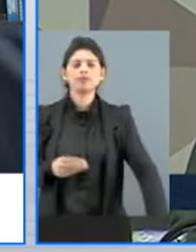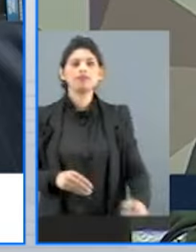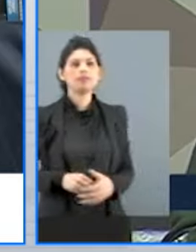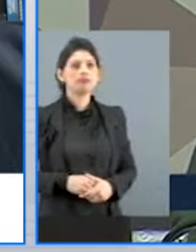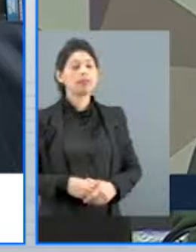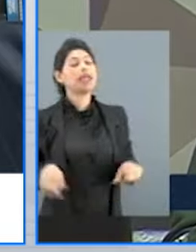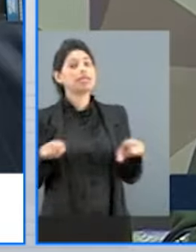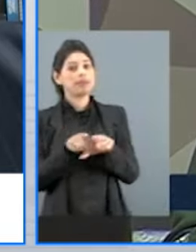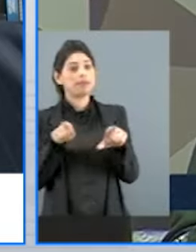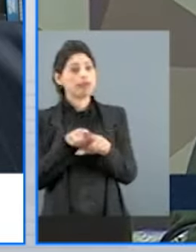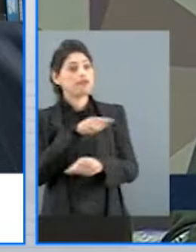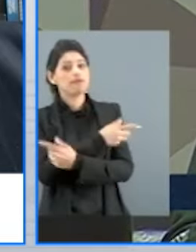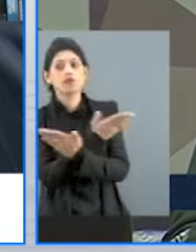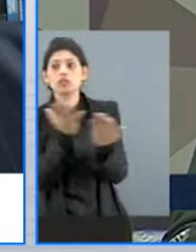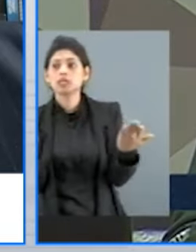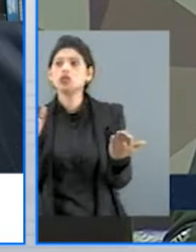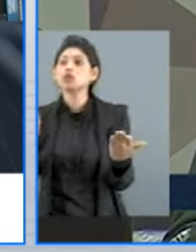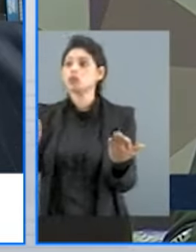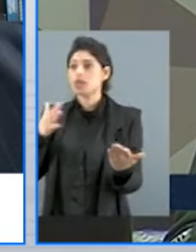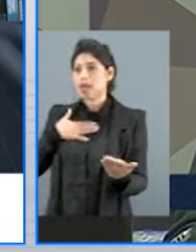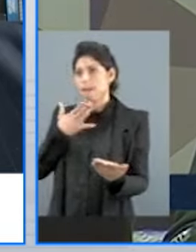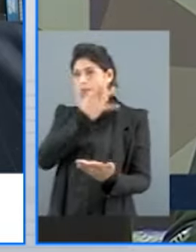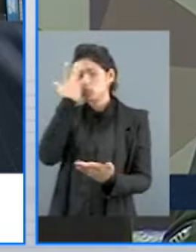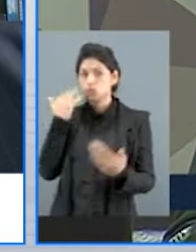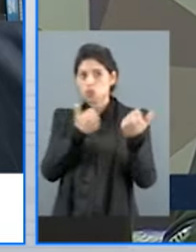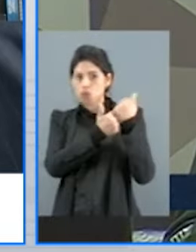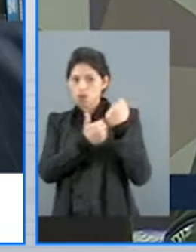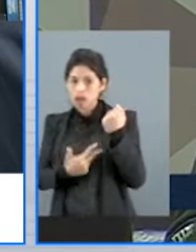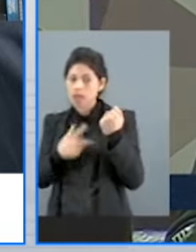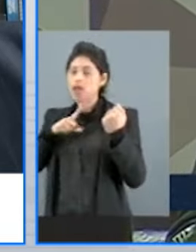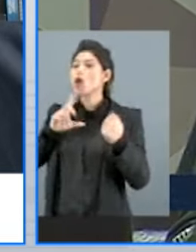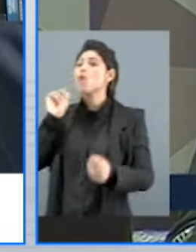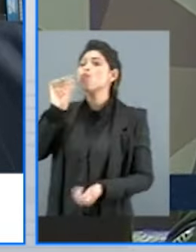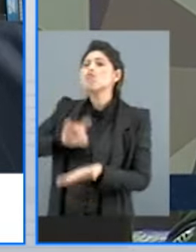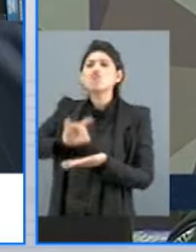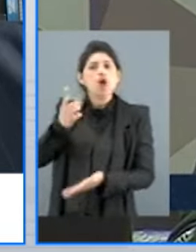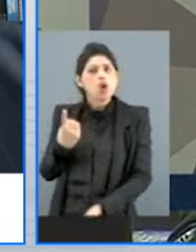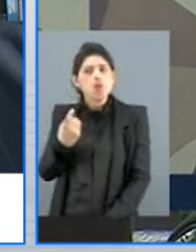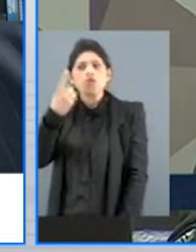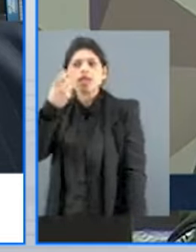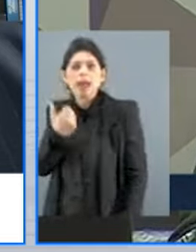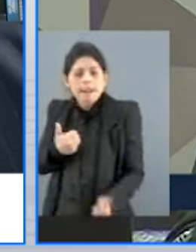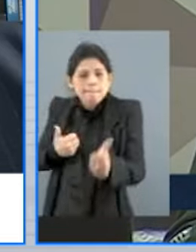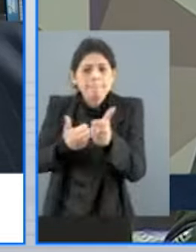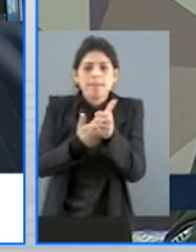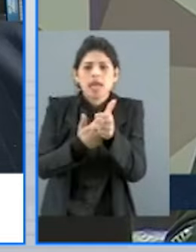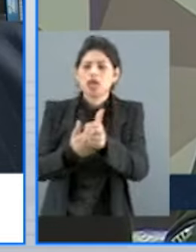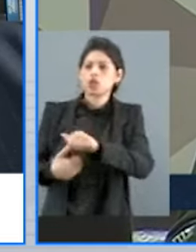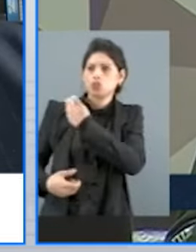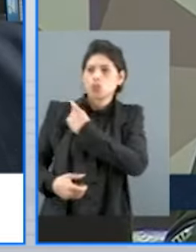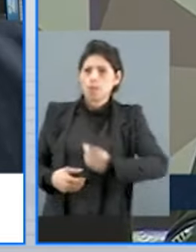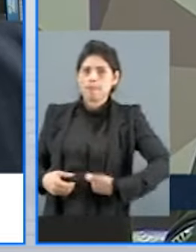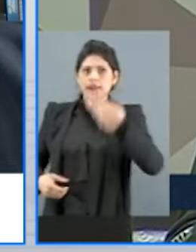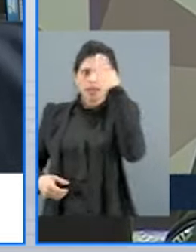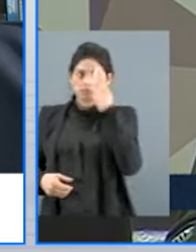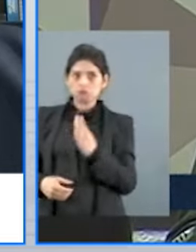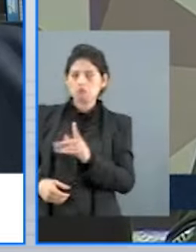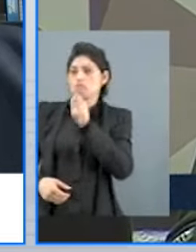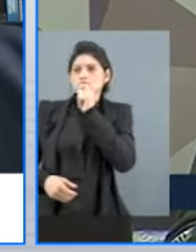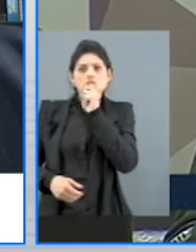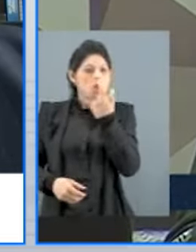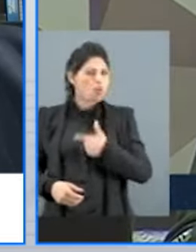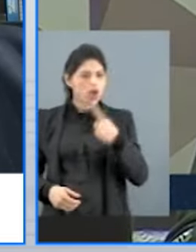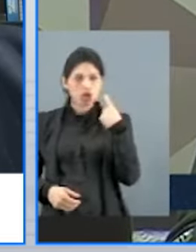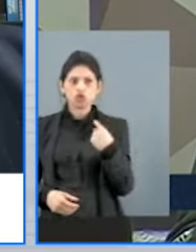vamos dizer, redecretada, né? E acabou ficando preso em virtude, a alegação é que foi por